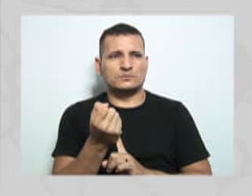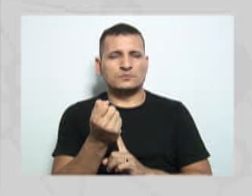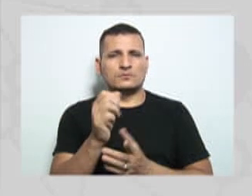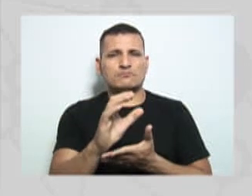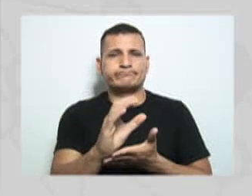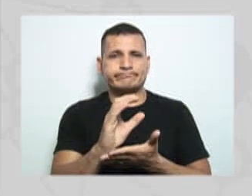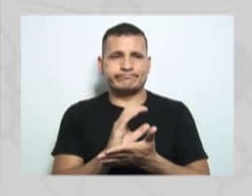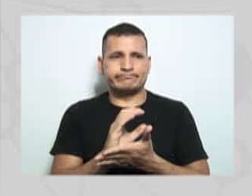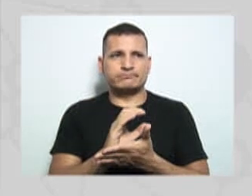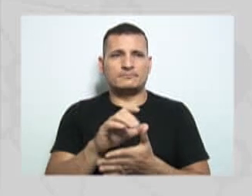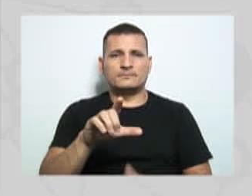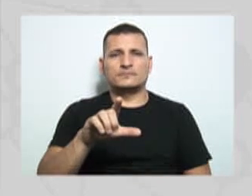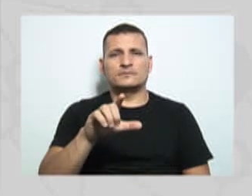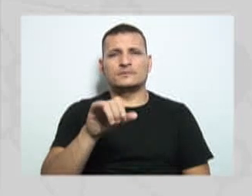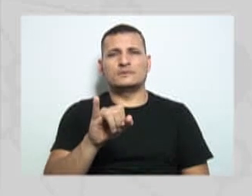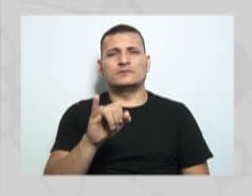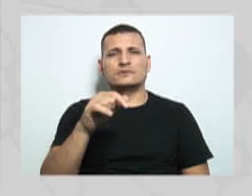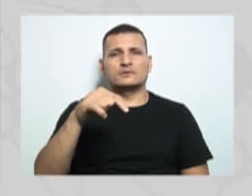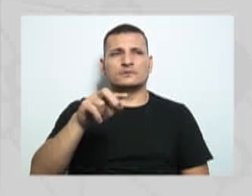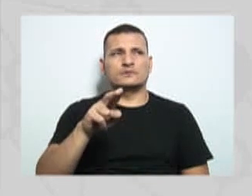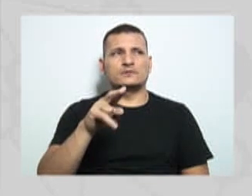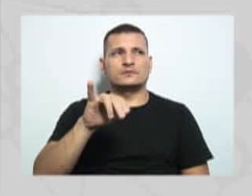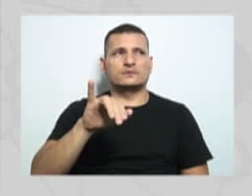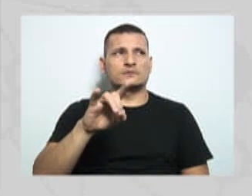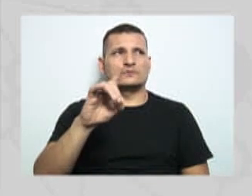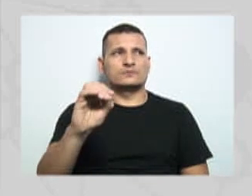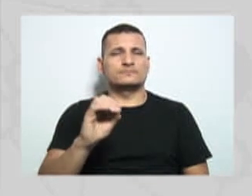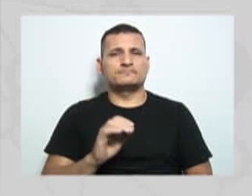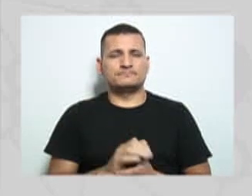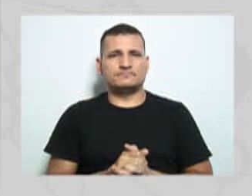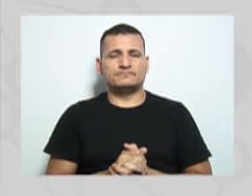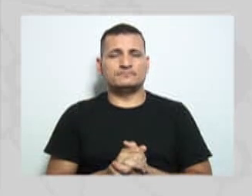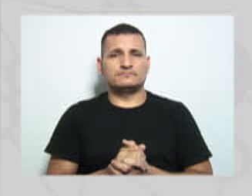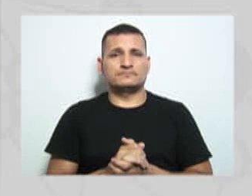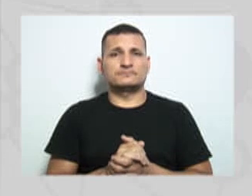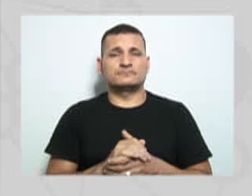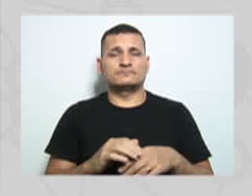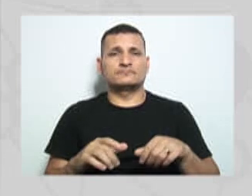Fundamentação jurídica dela, no artigo 20 da Lei Ordinária 12,